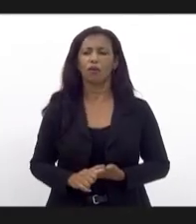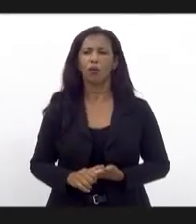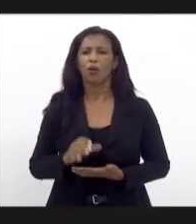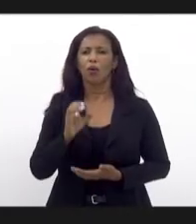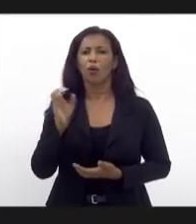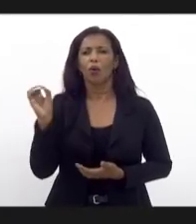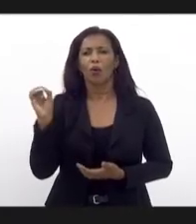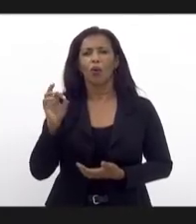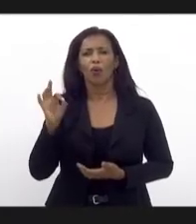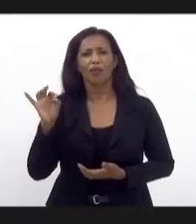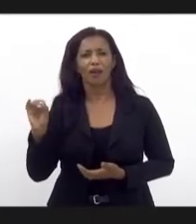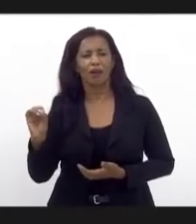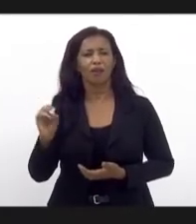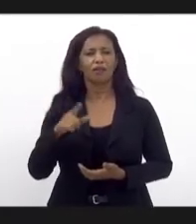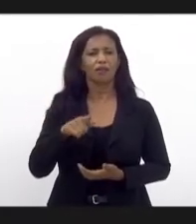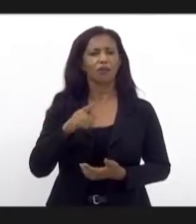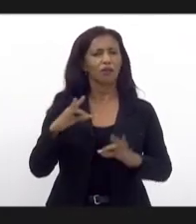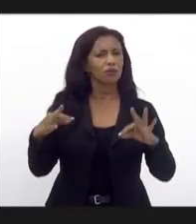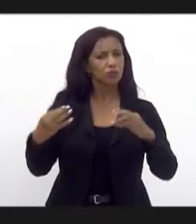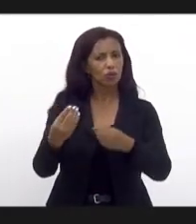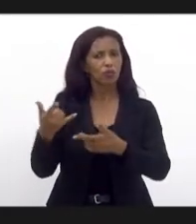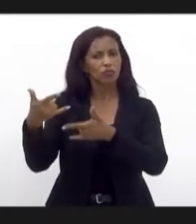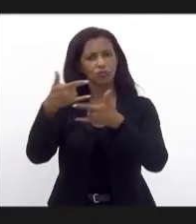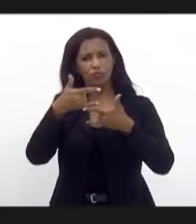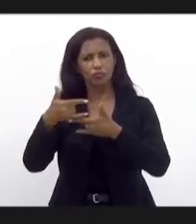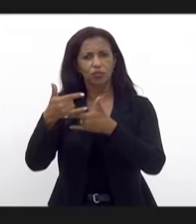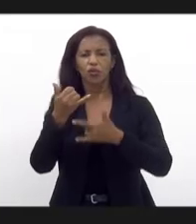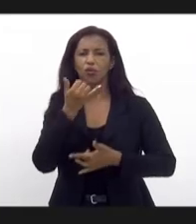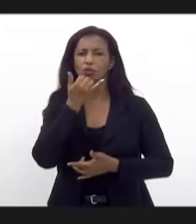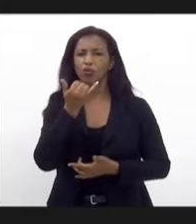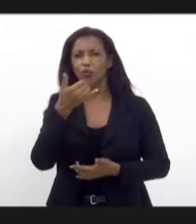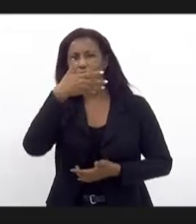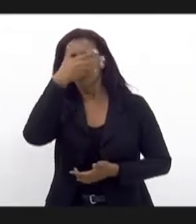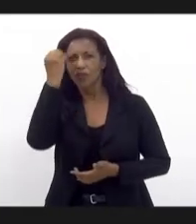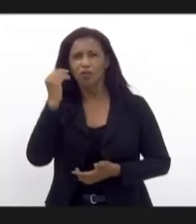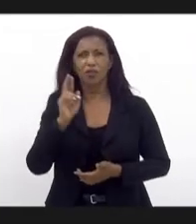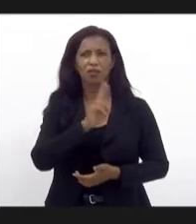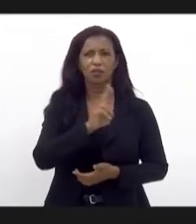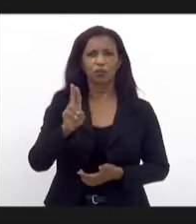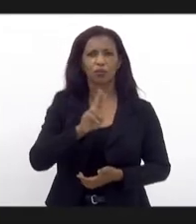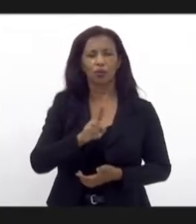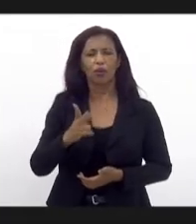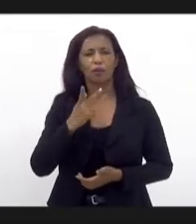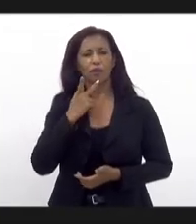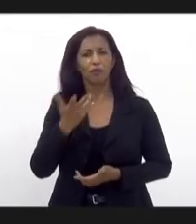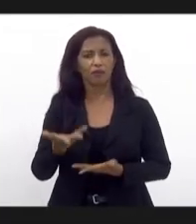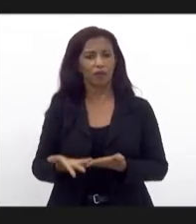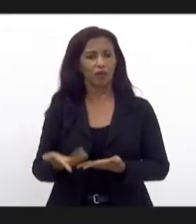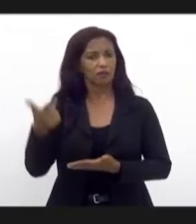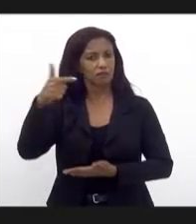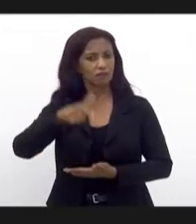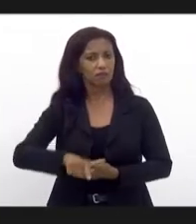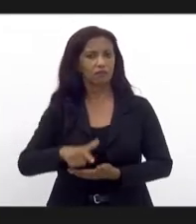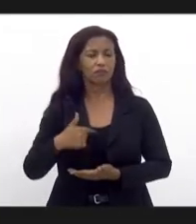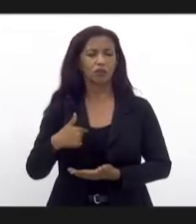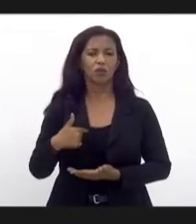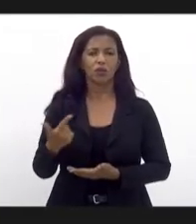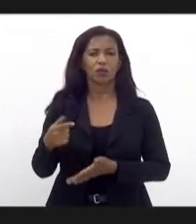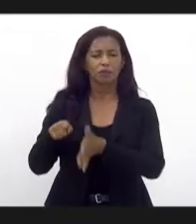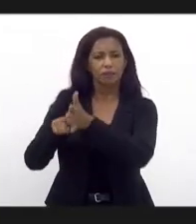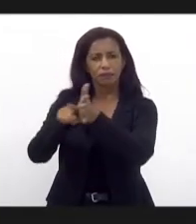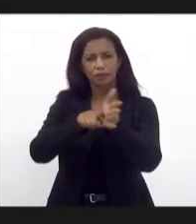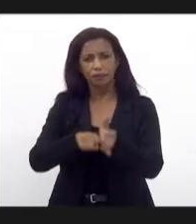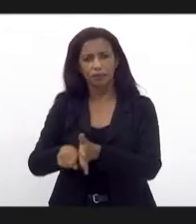Otávio Leite, Hugo Leal, enfim, a todos que estão presentes, desculpe se omitir alguém, e dizer que, mais uma vez, o nosso Instituto de